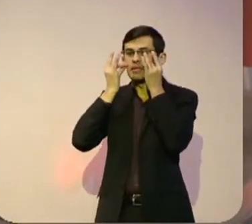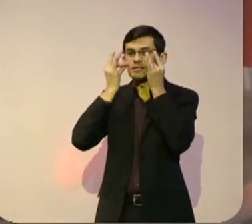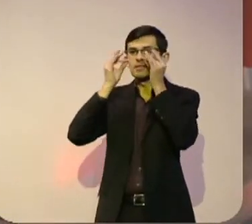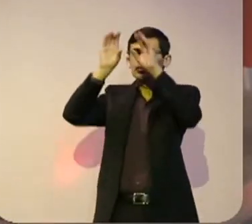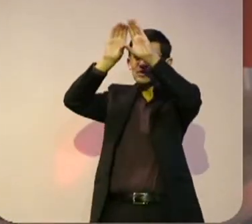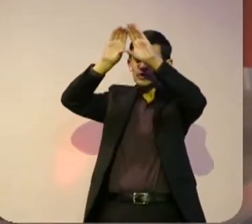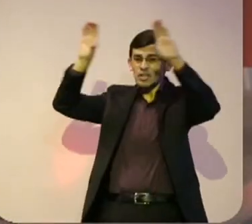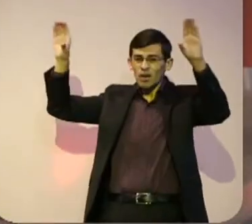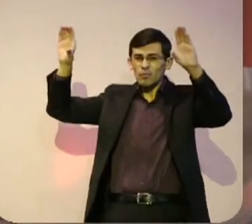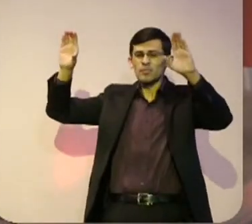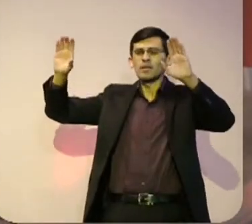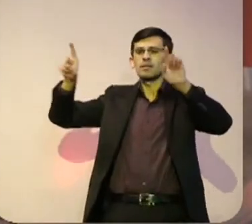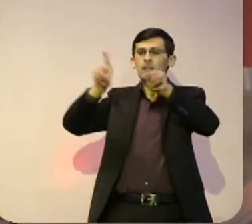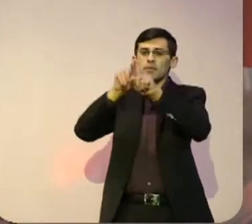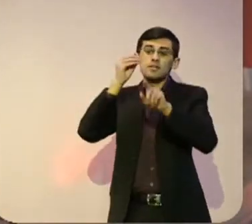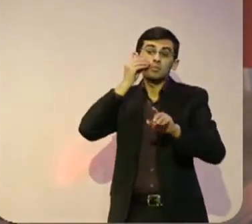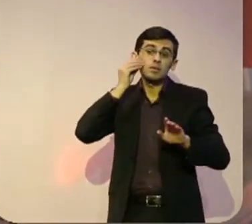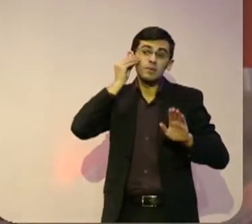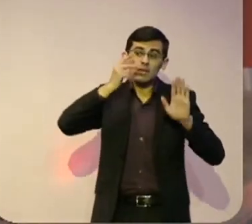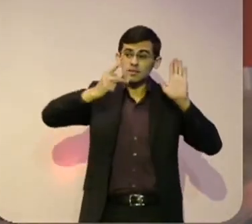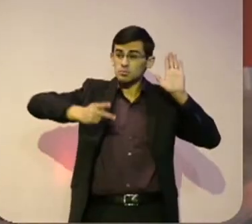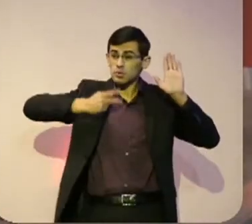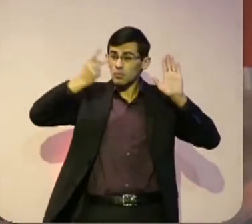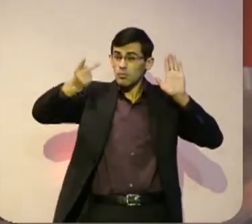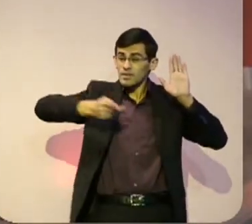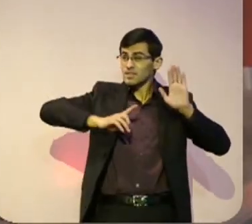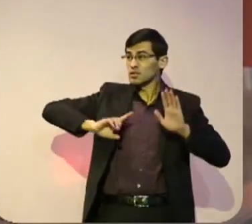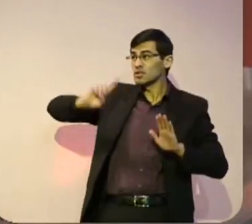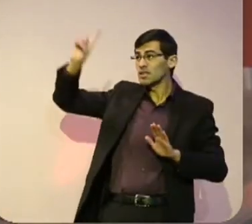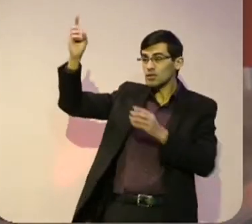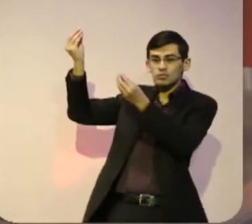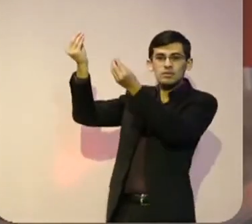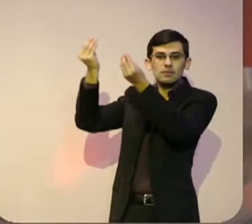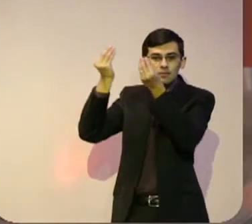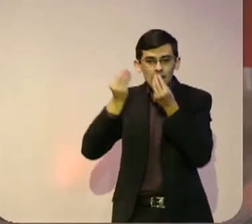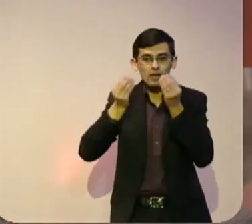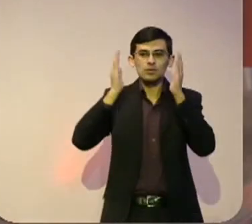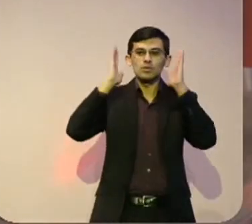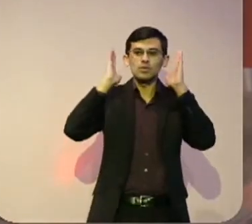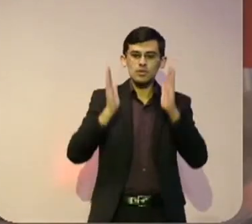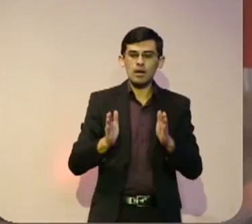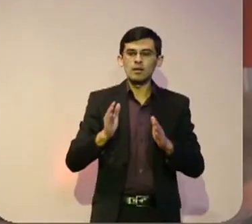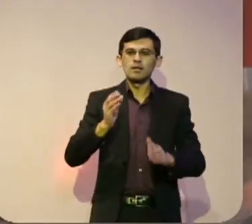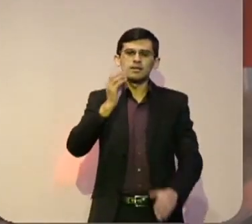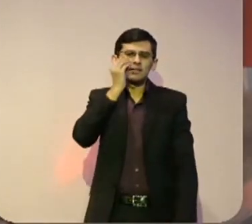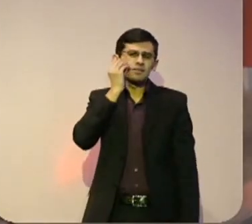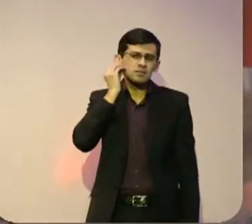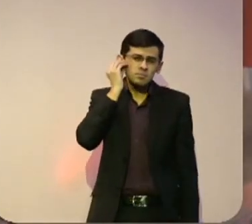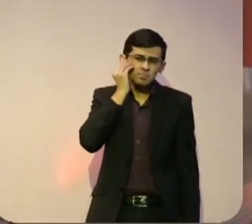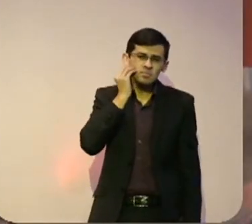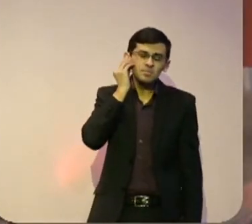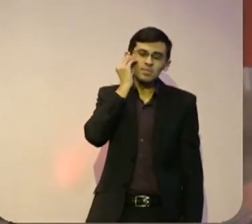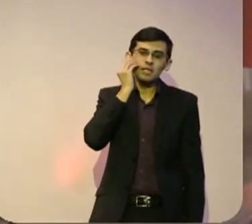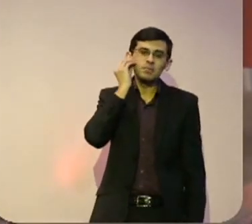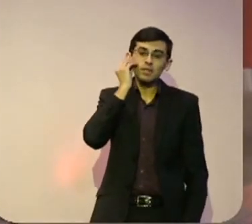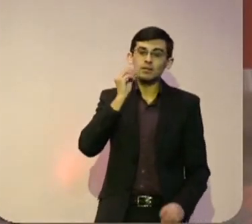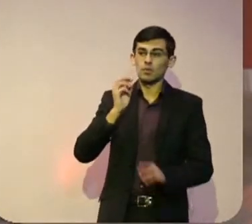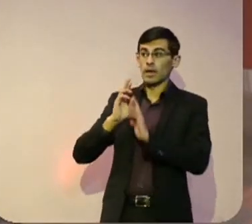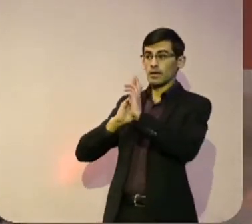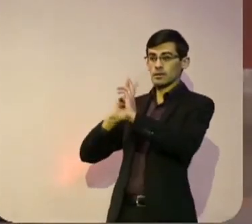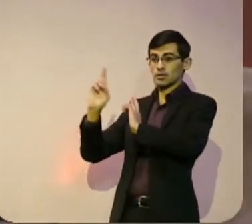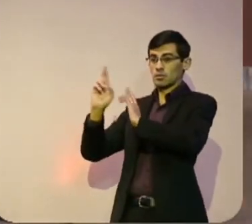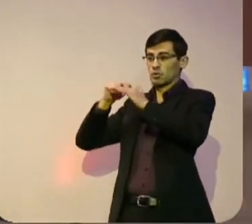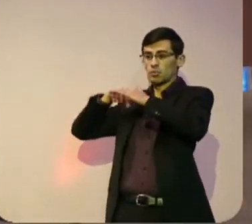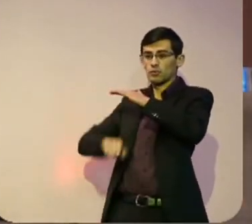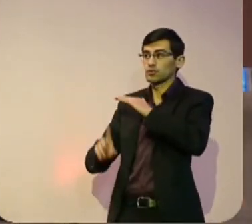promessas e às vitórias, aquilo tudo que Deus tem prometido para mim e para você, que desfruta do